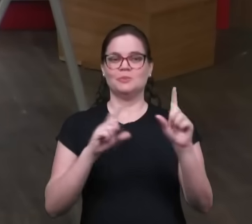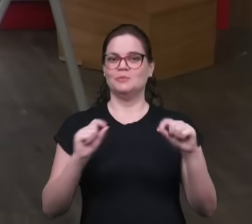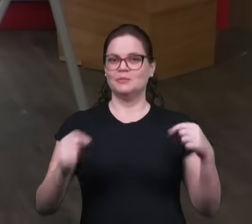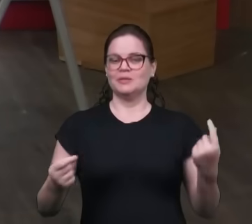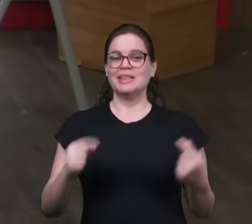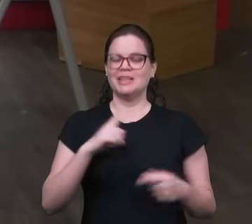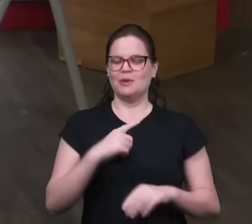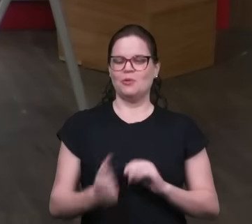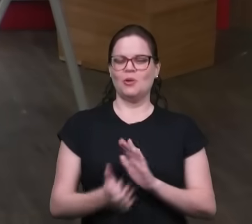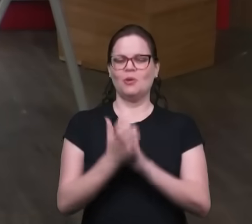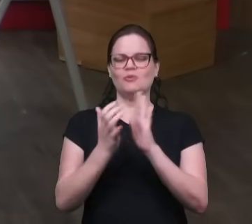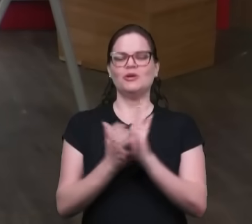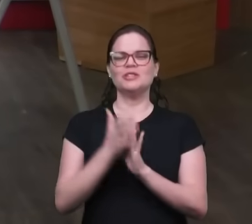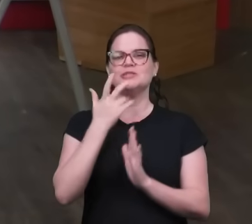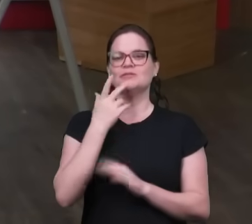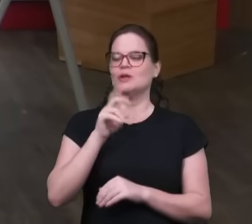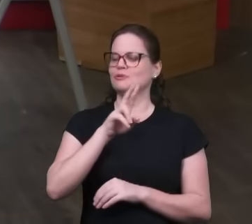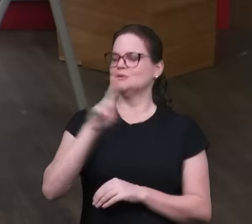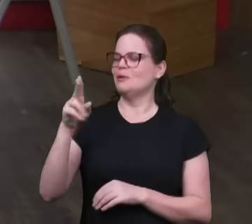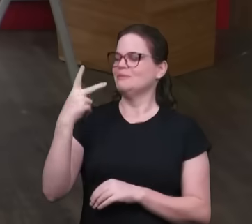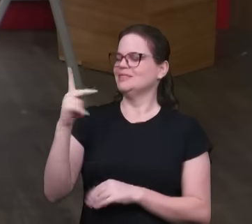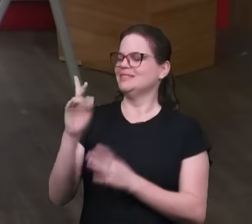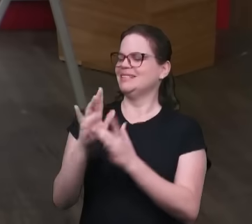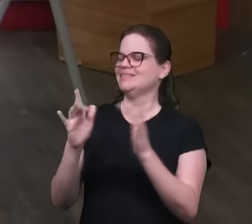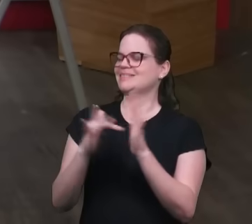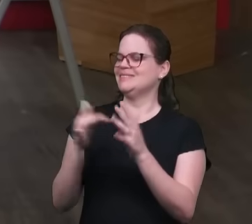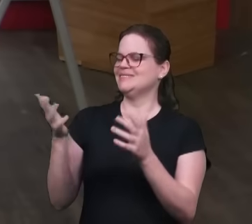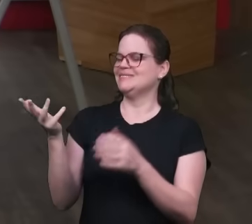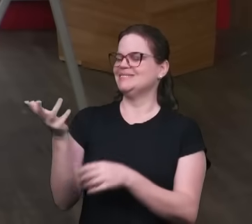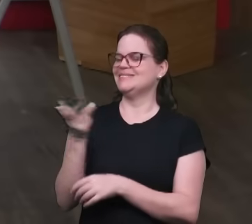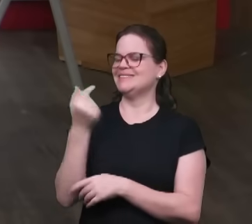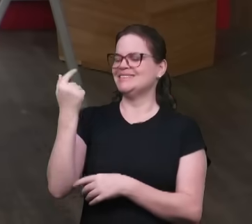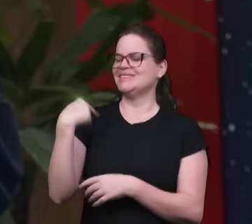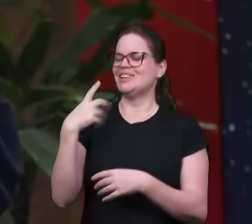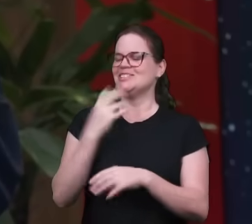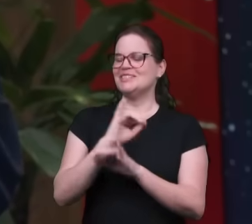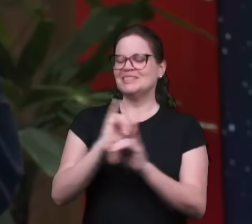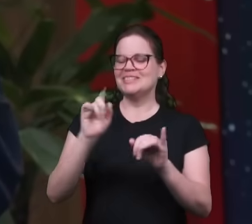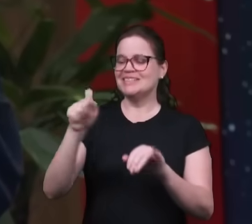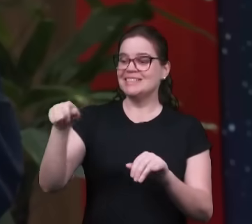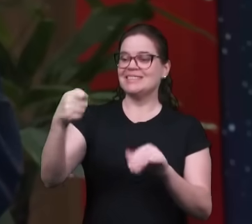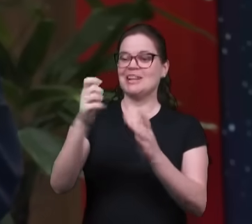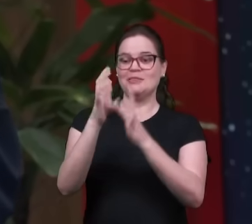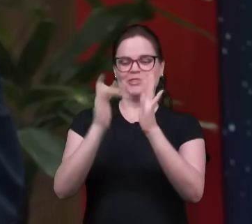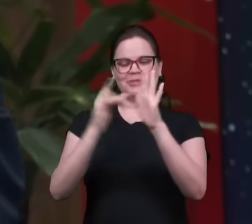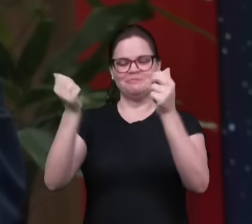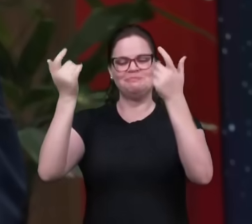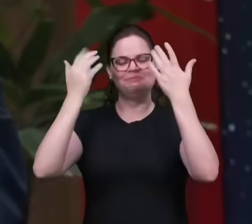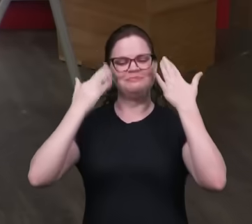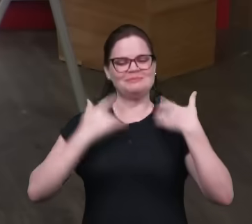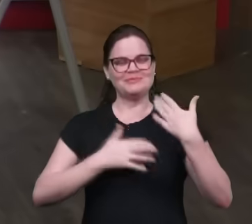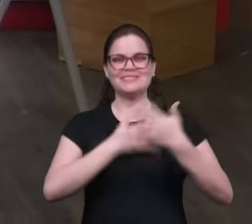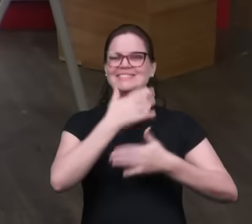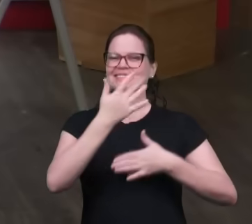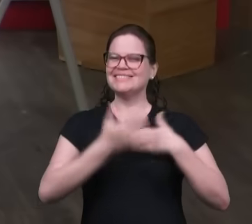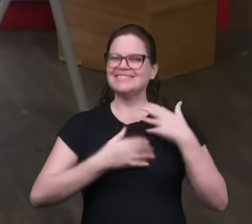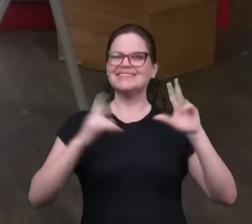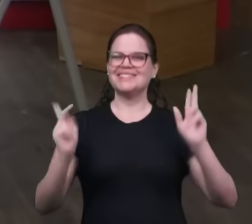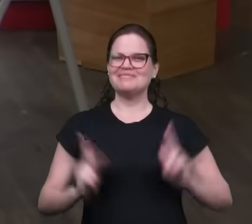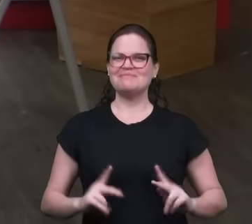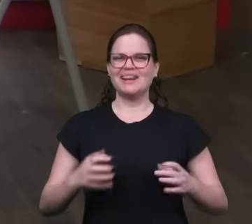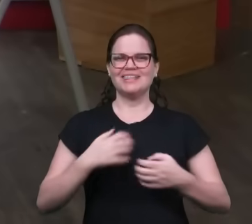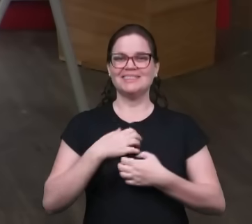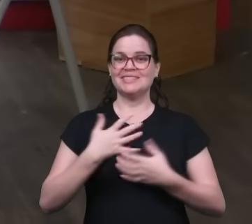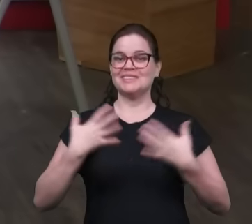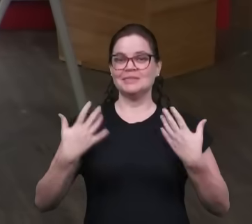que nós cantamos que o nome de Jesus é doce. É doce, o nome de Jesus é doce. Só em pronunciar a gente já recebe a bênção. Traz gozo, paz e alegria. É. Ainda